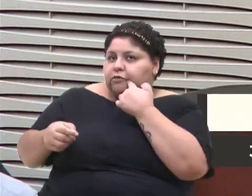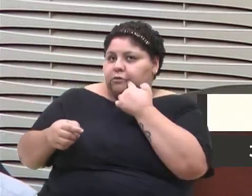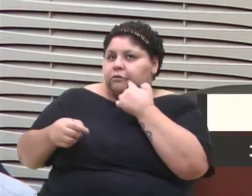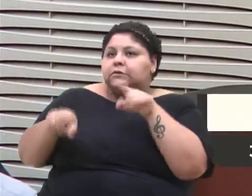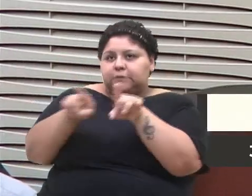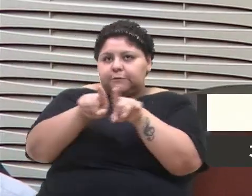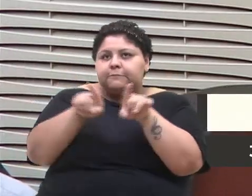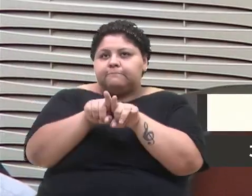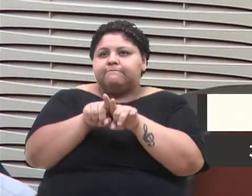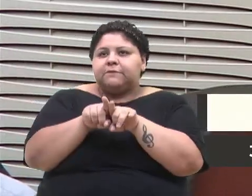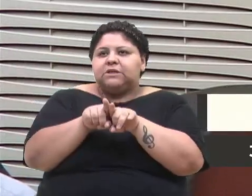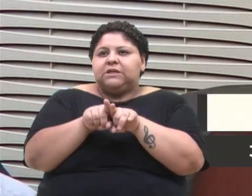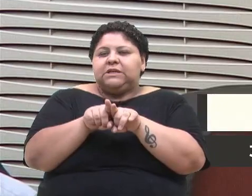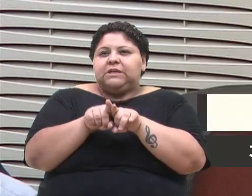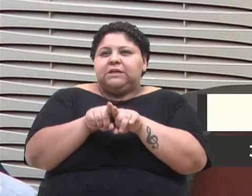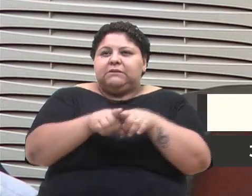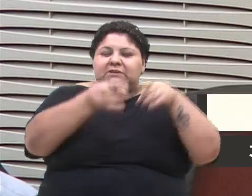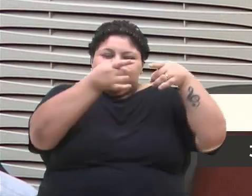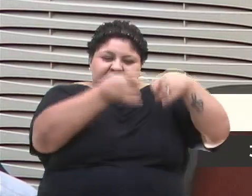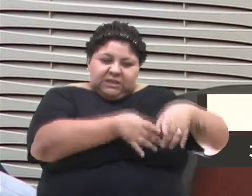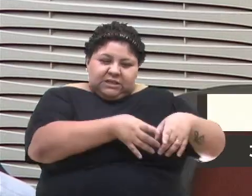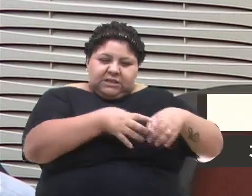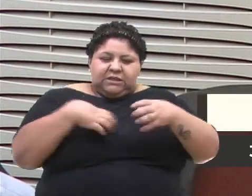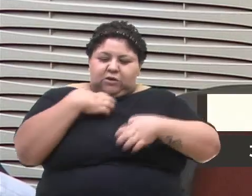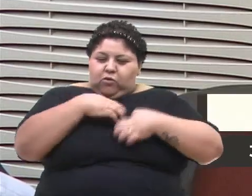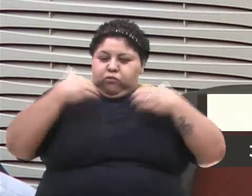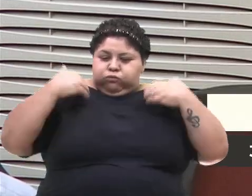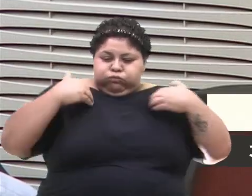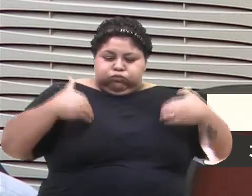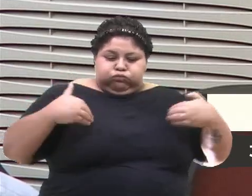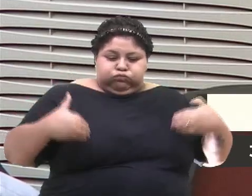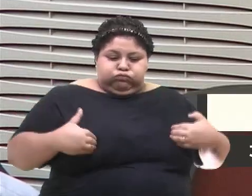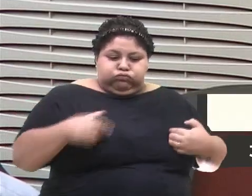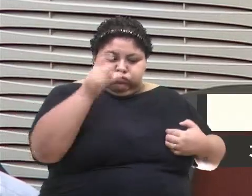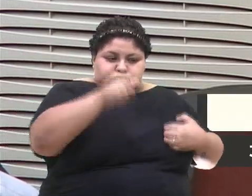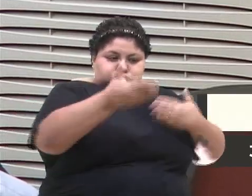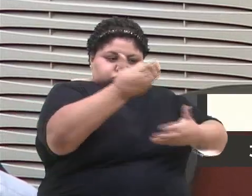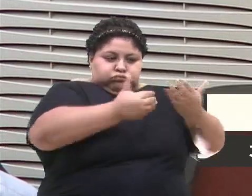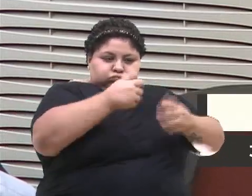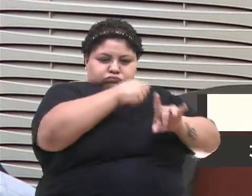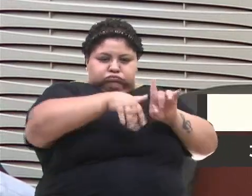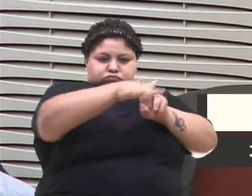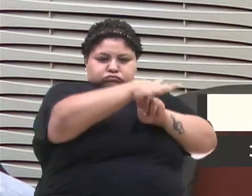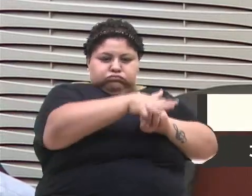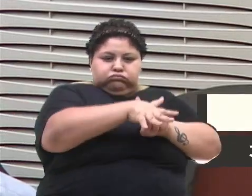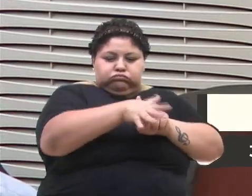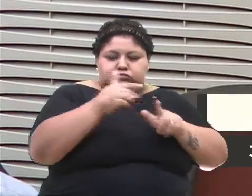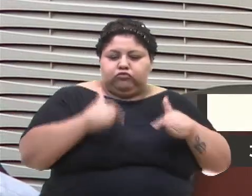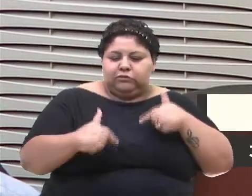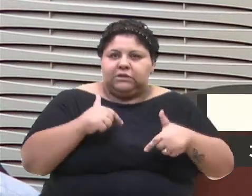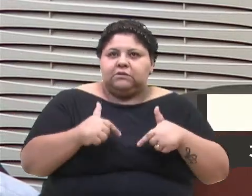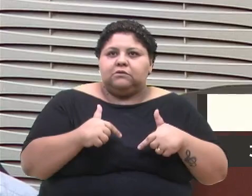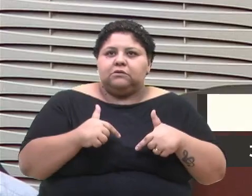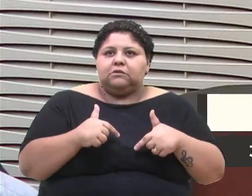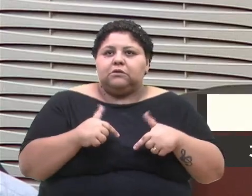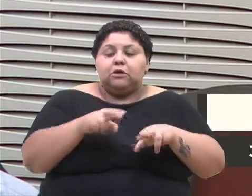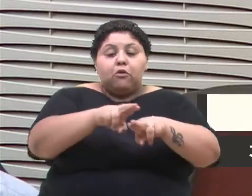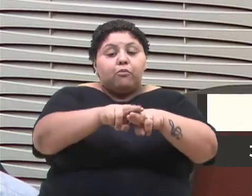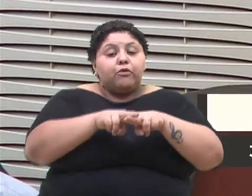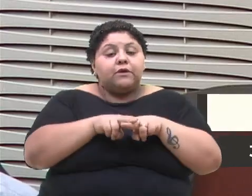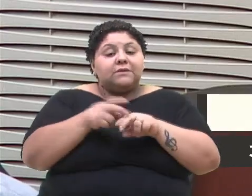que interferem diretamente nas condições físicas de quem a tem, na sociedade, no ambiente de trabalho, e por isso deve